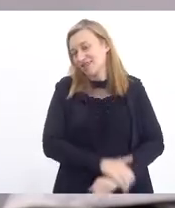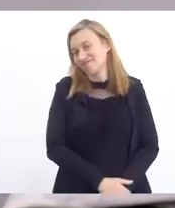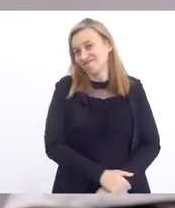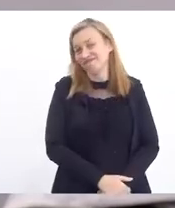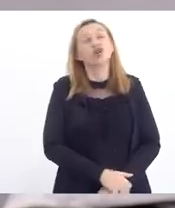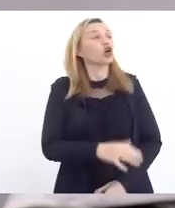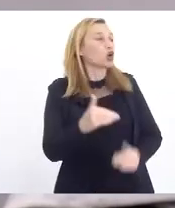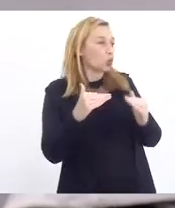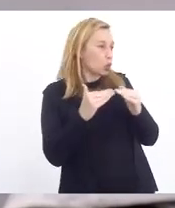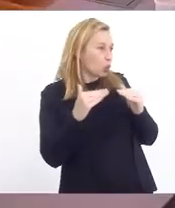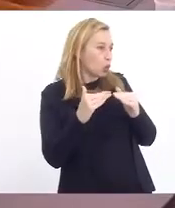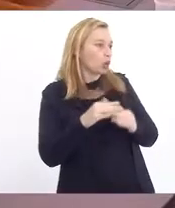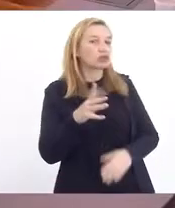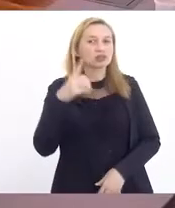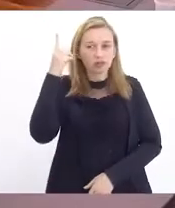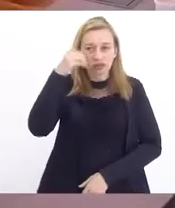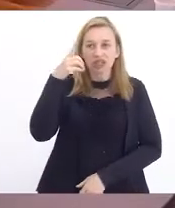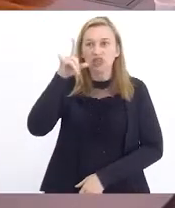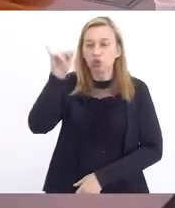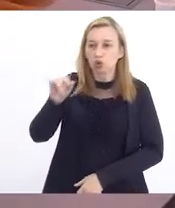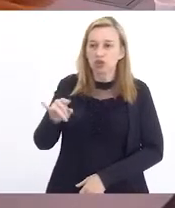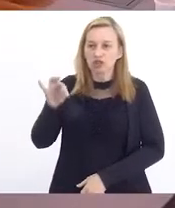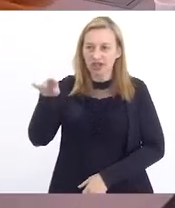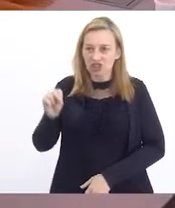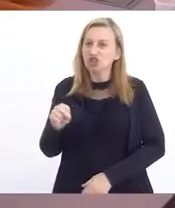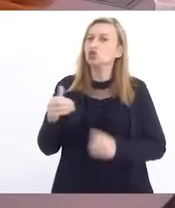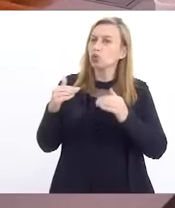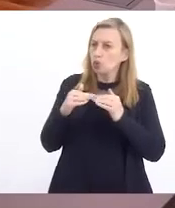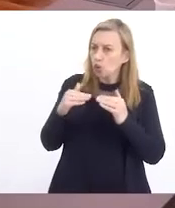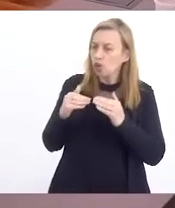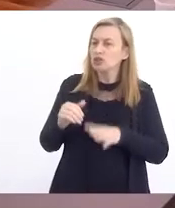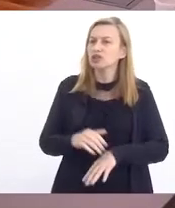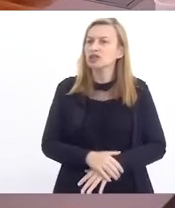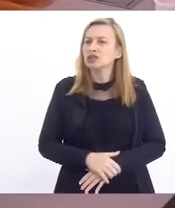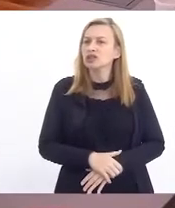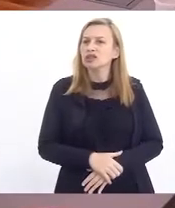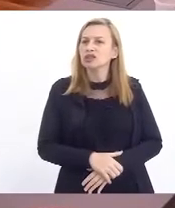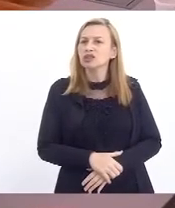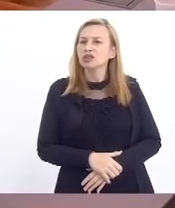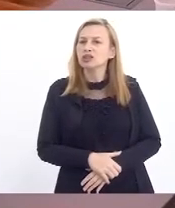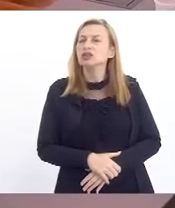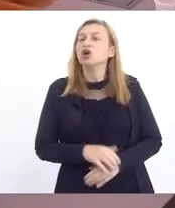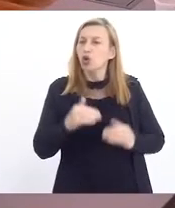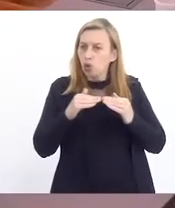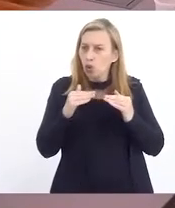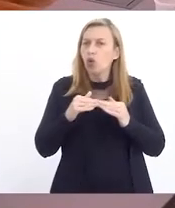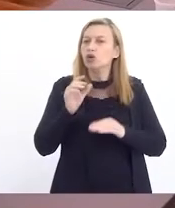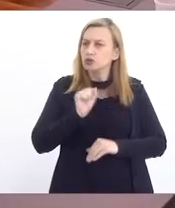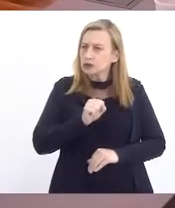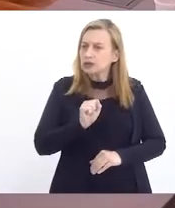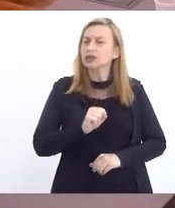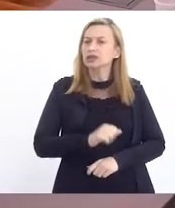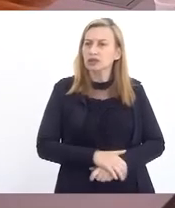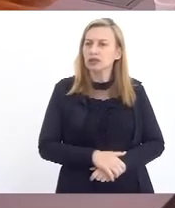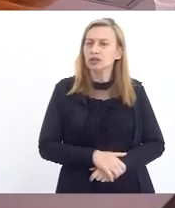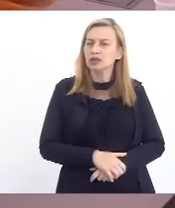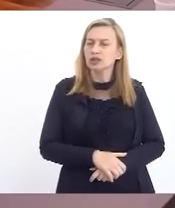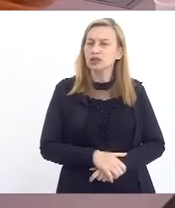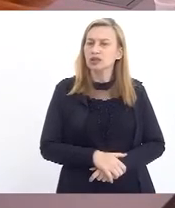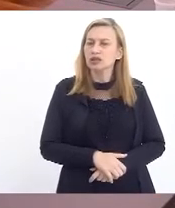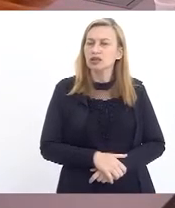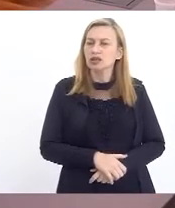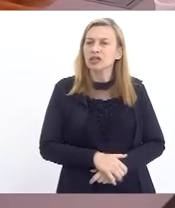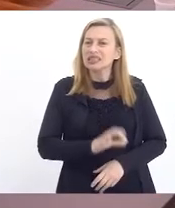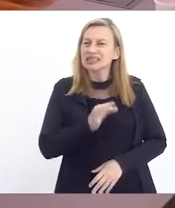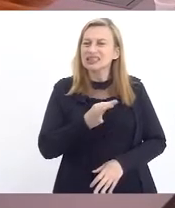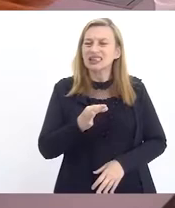vou perguntar, Luiz Martins concorda com essa audiência? Aproveitar, a gente aproveita a prova logo aqui. Não, concordo, muito bem colocado. E aí eu tenho convicção,